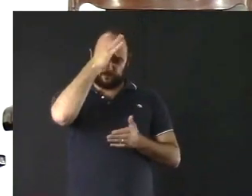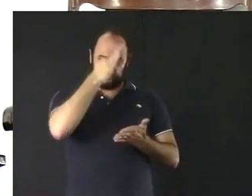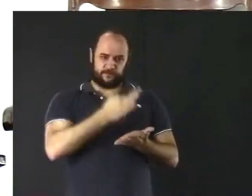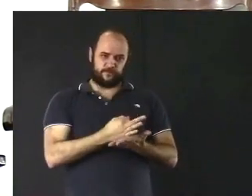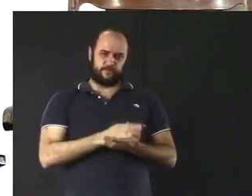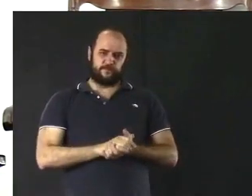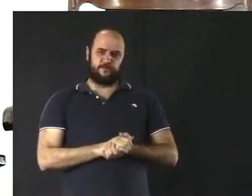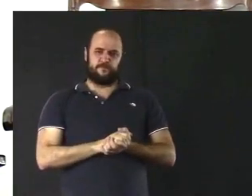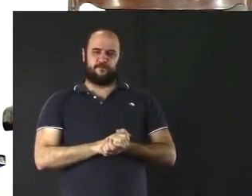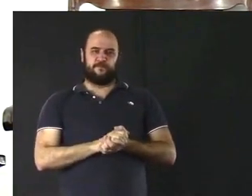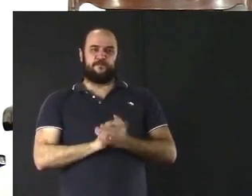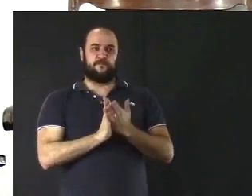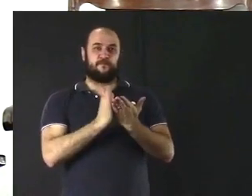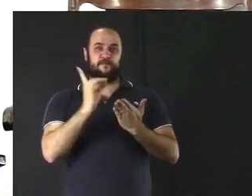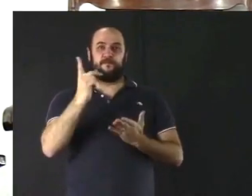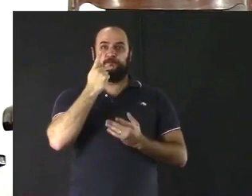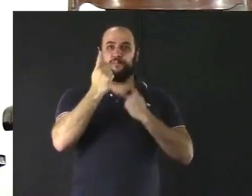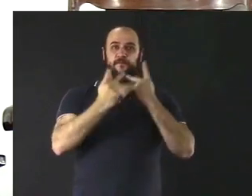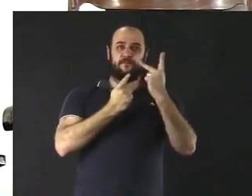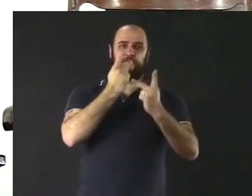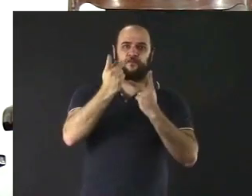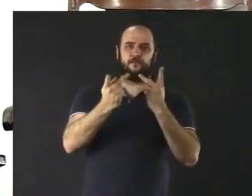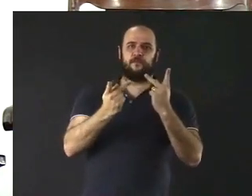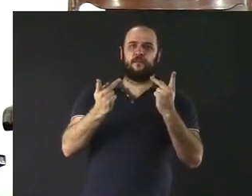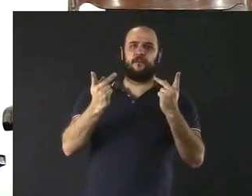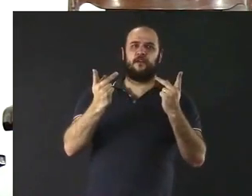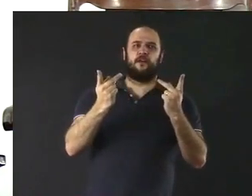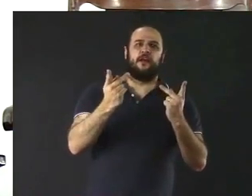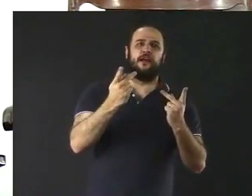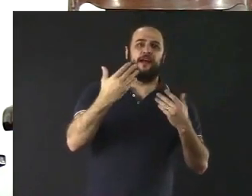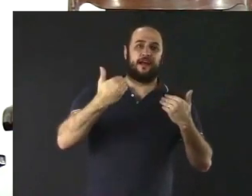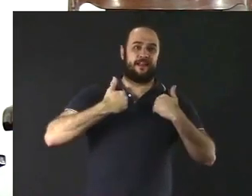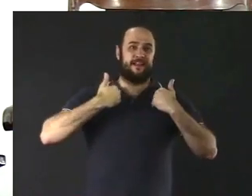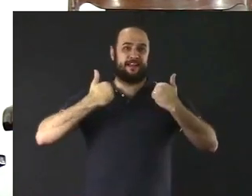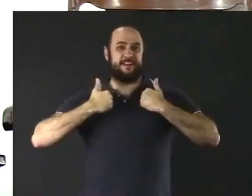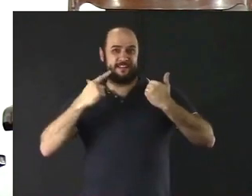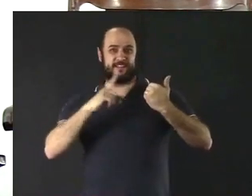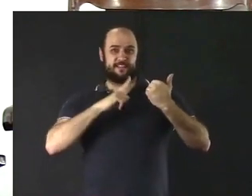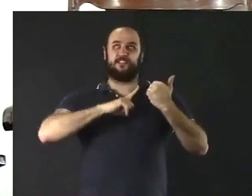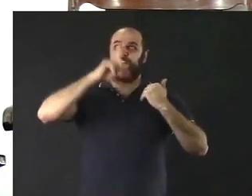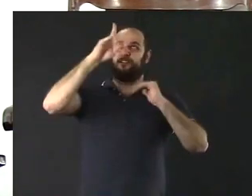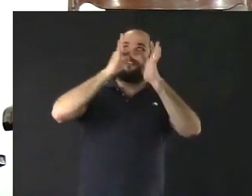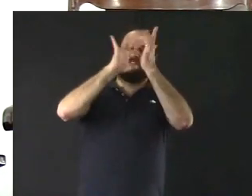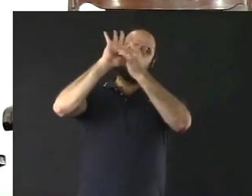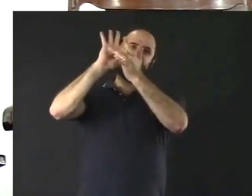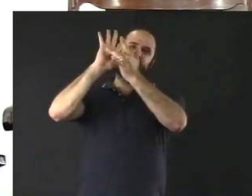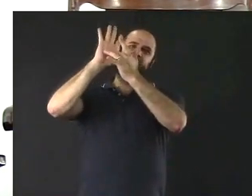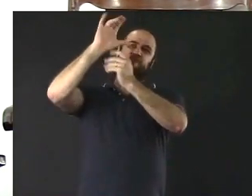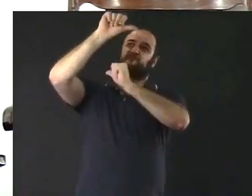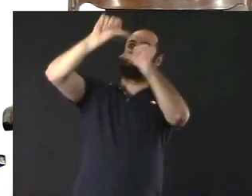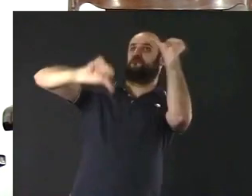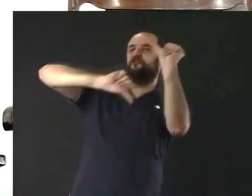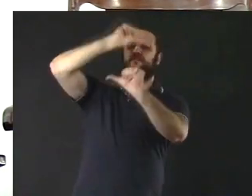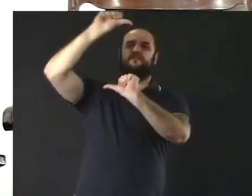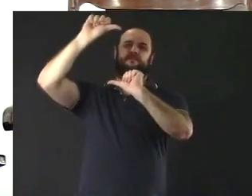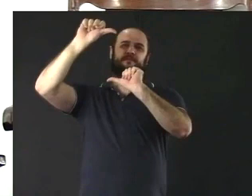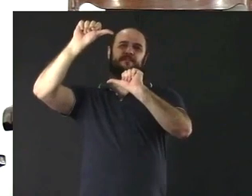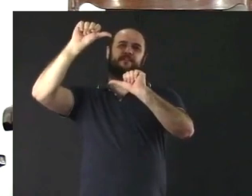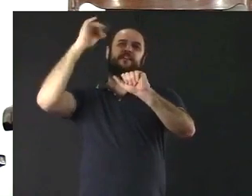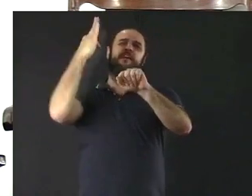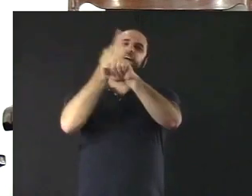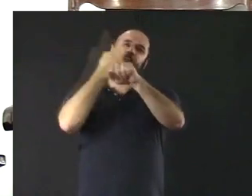O texto diz: em troca da alegria que lhe estava proposta, suportou a cruz, não fazendo